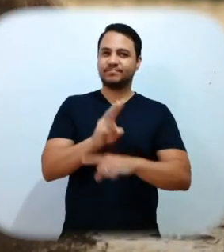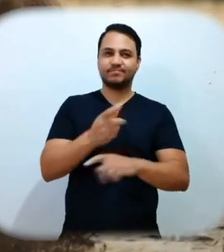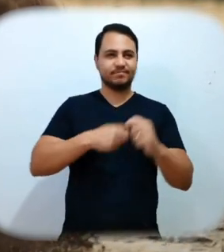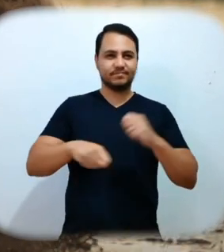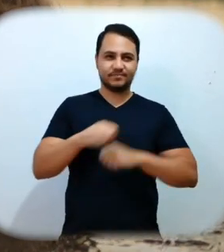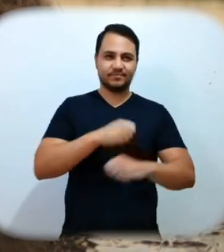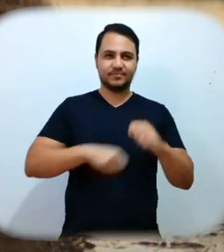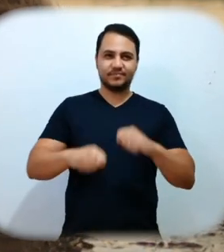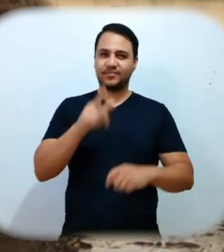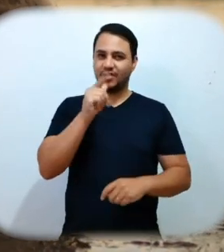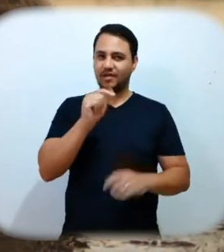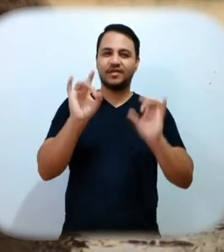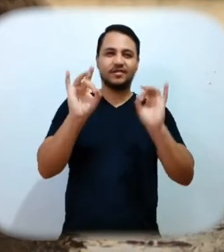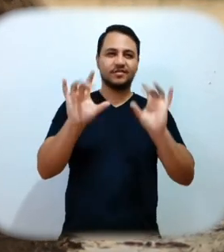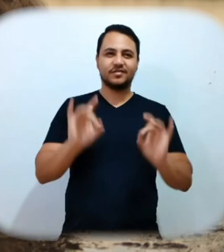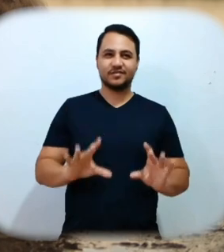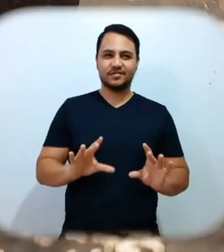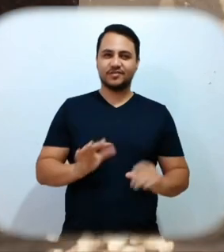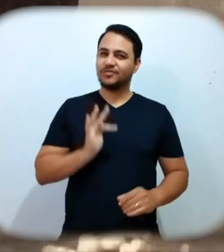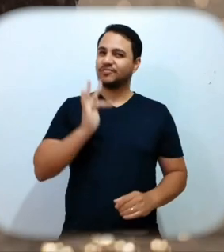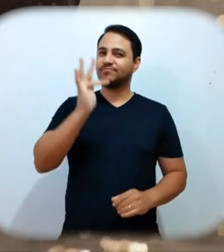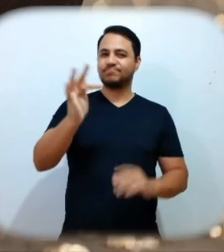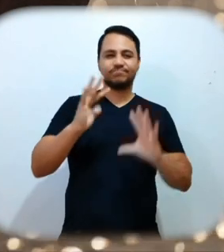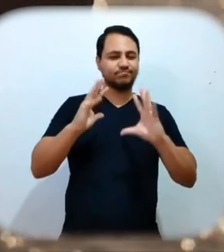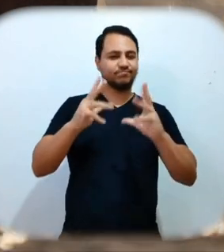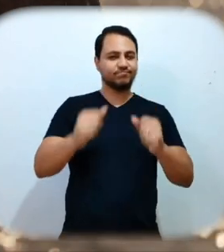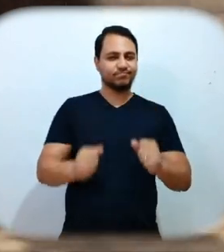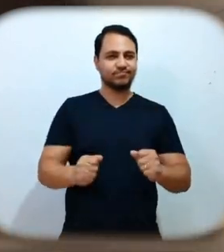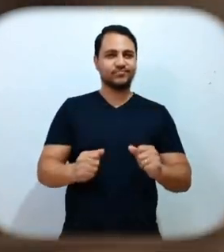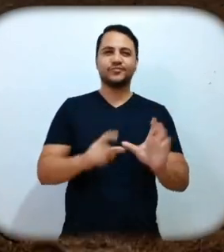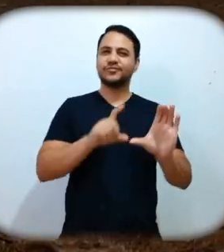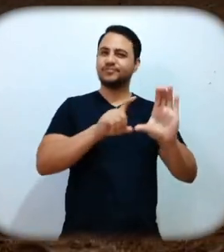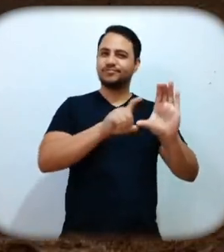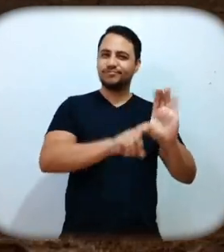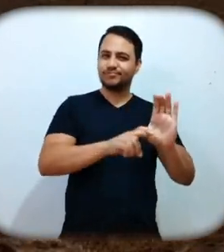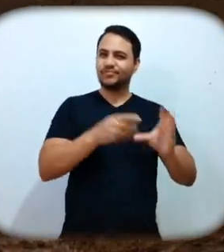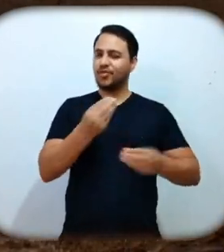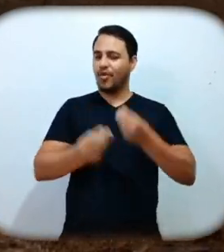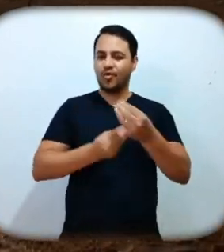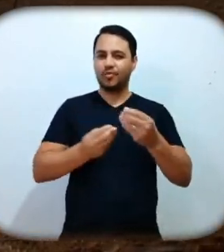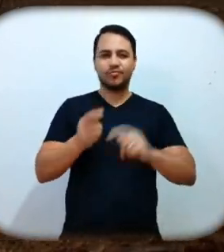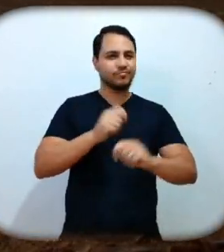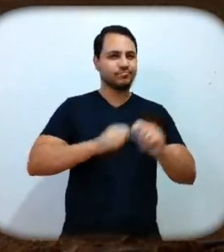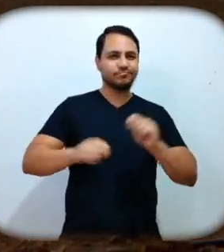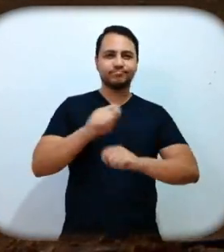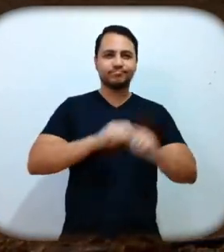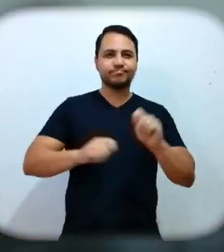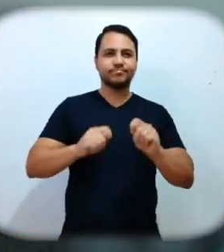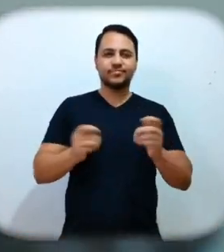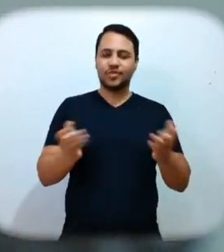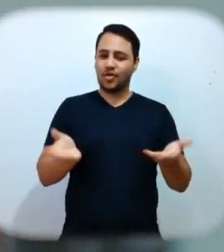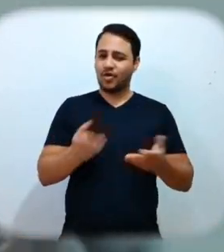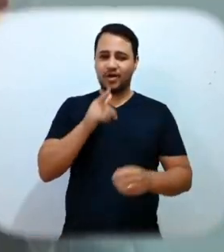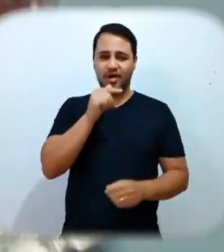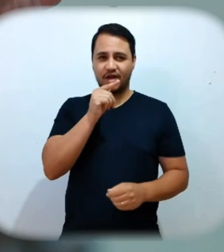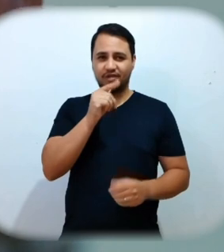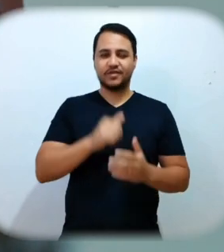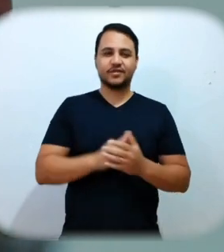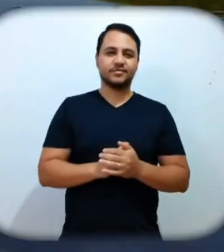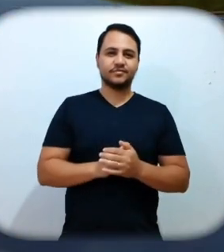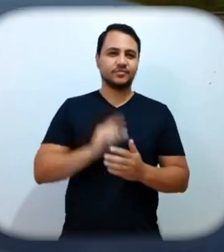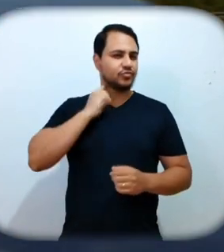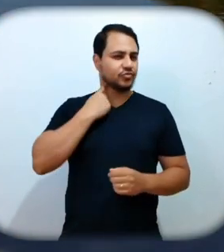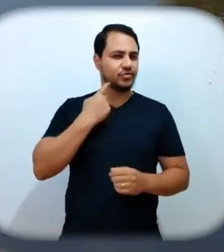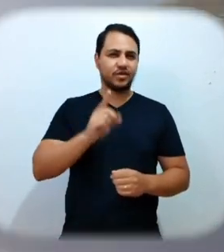e economizar esse recurso tão especial. O futuro de todos depende de como vamos gerenciar hoje esse recurso